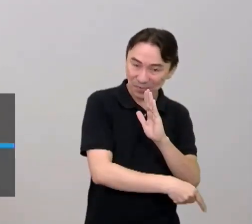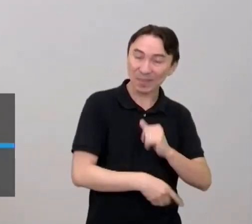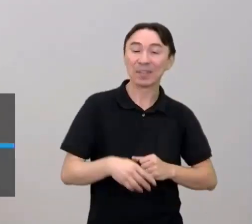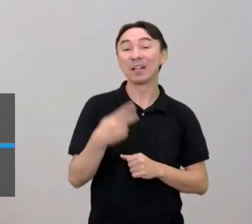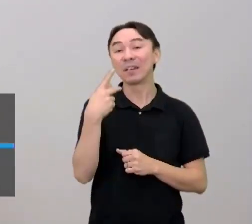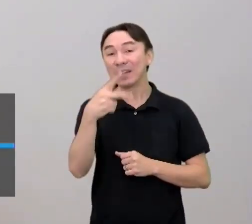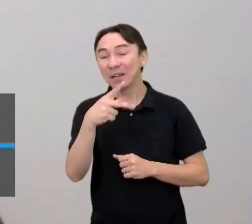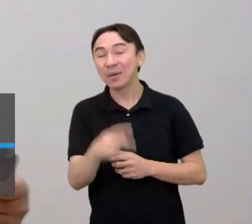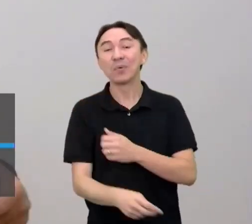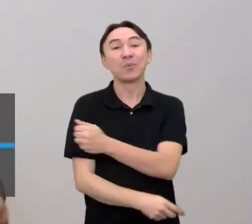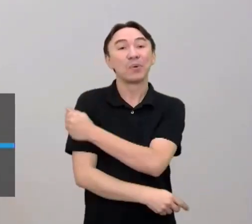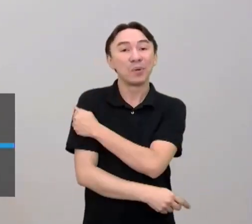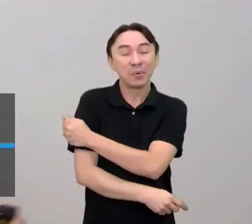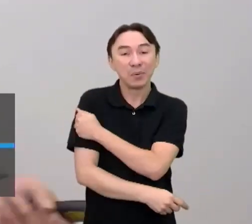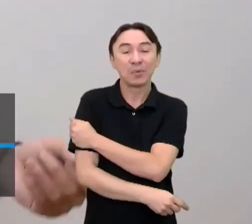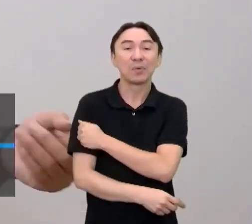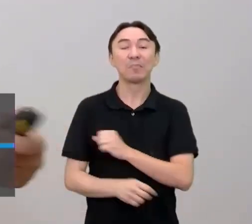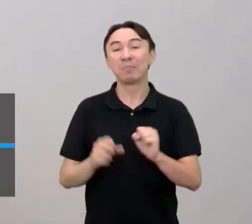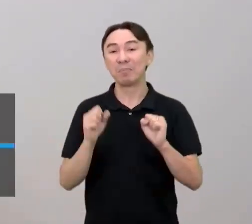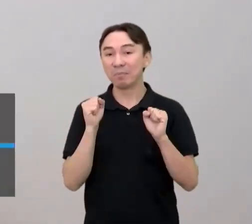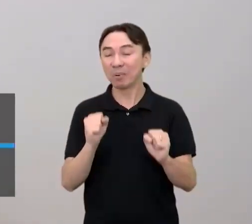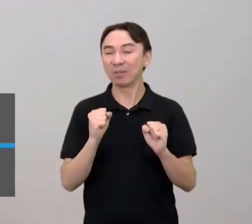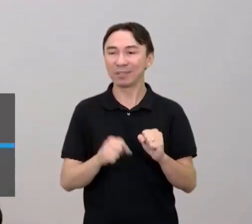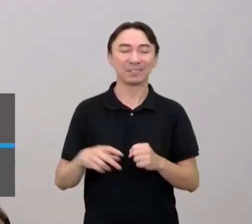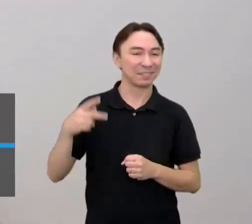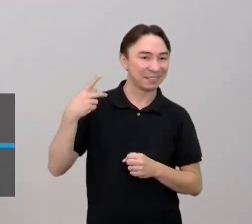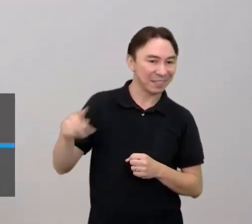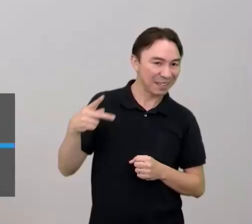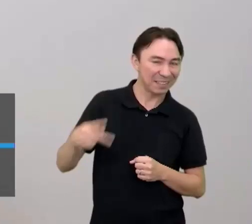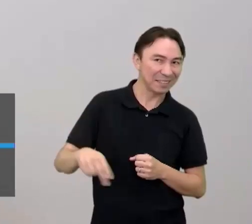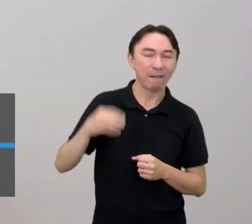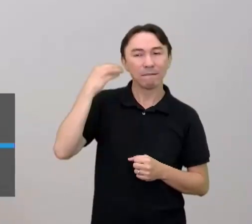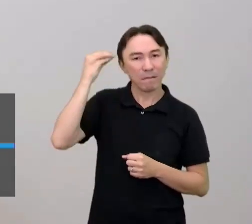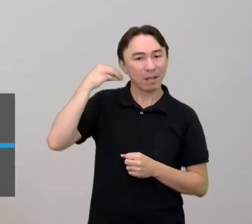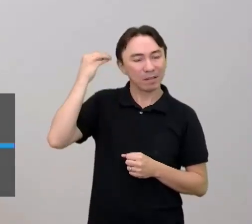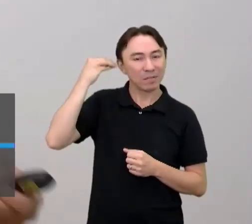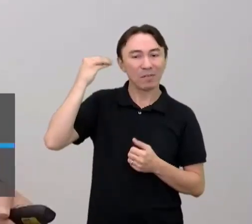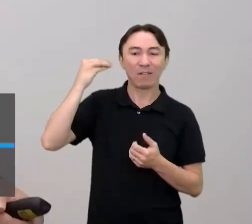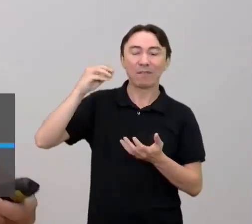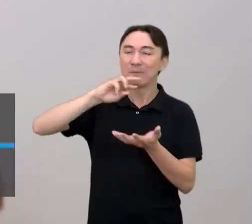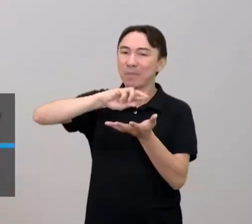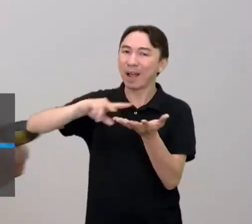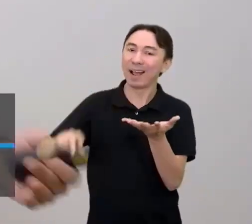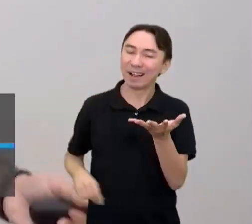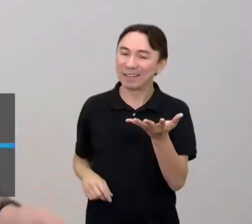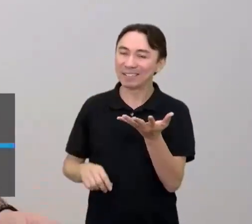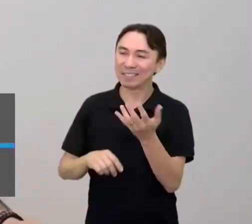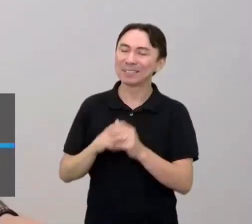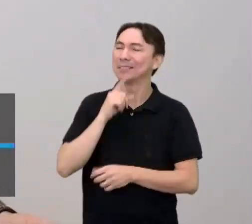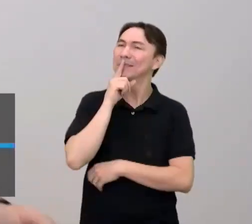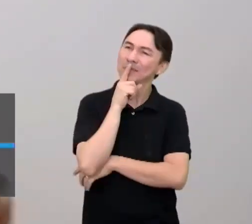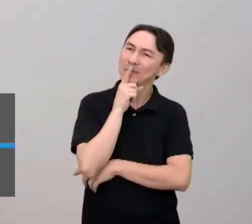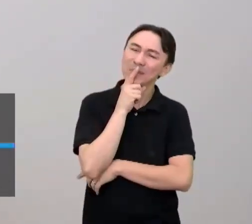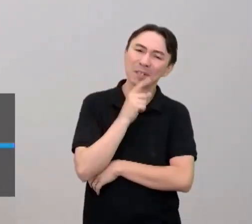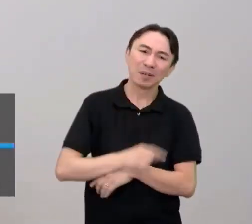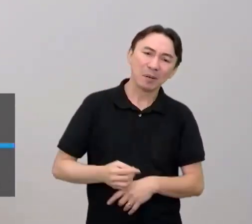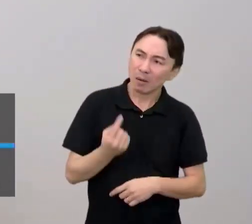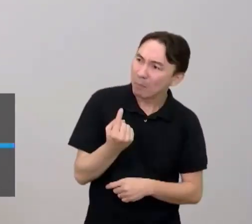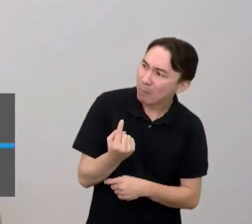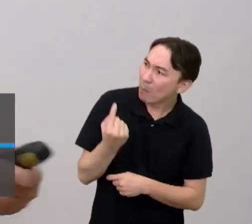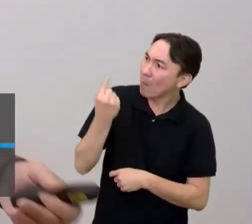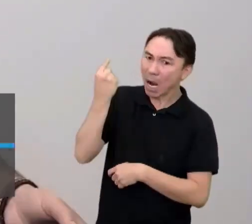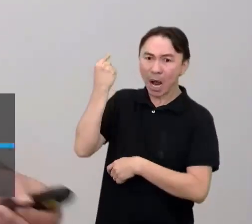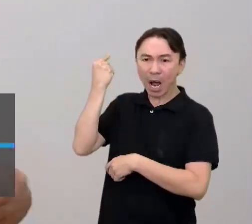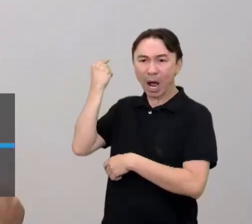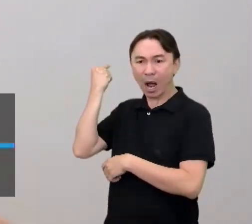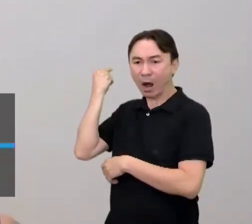o convite, inclusive, a partir das experiências que o Anderson trouxe, etc., de por que não saber a origem institucional